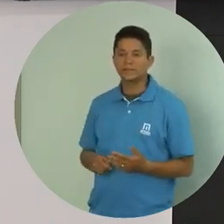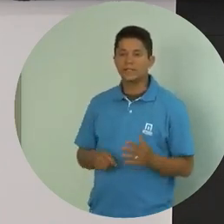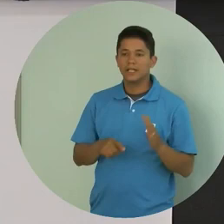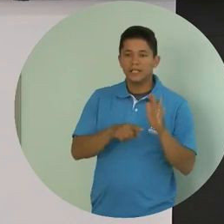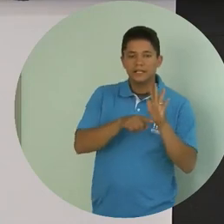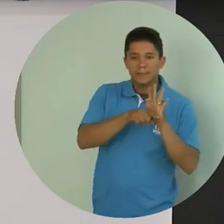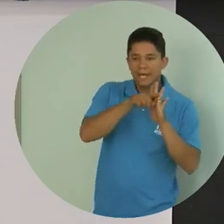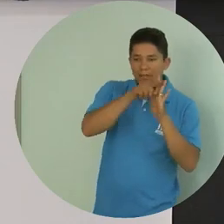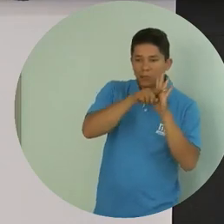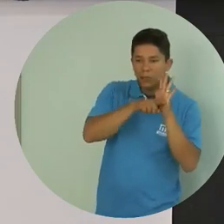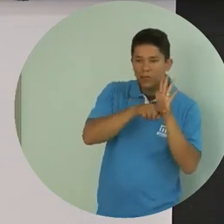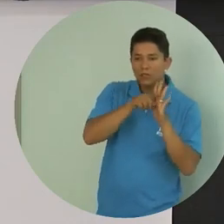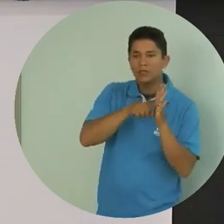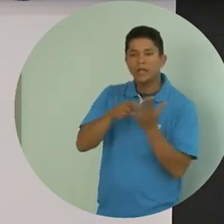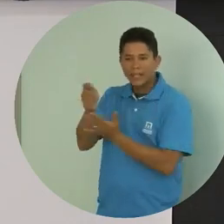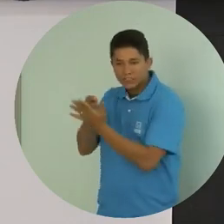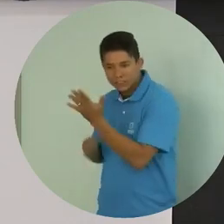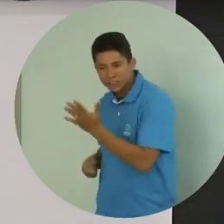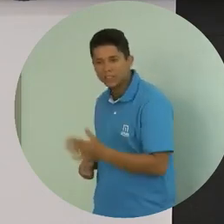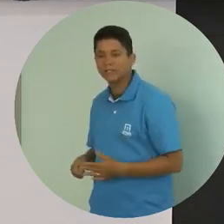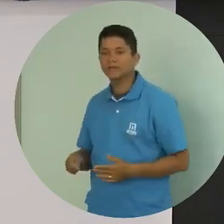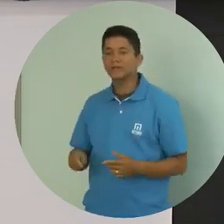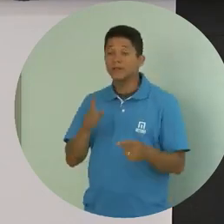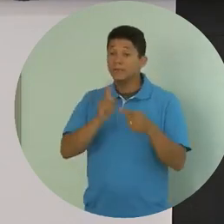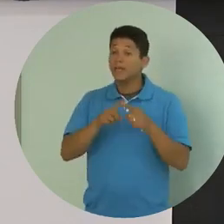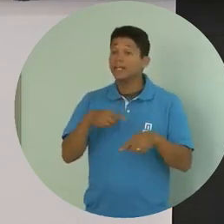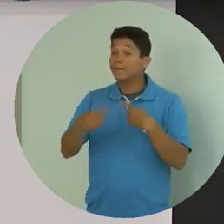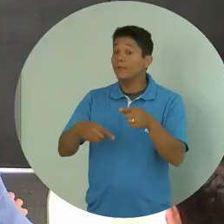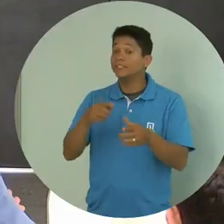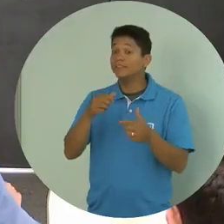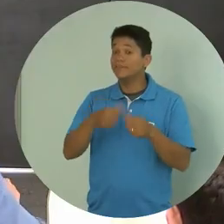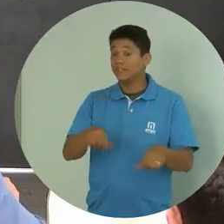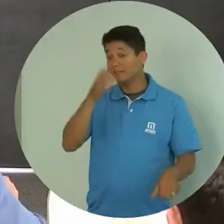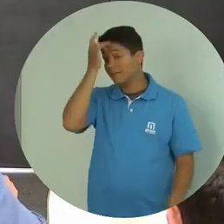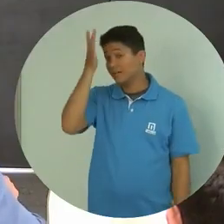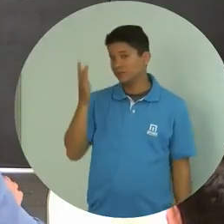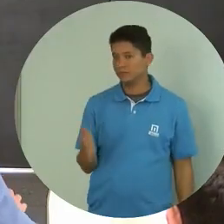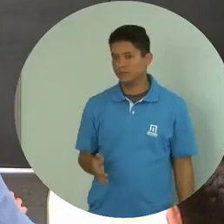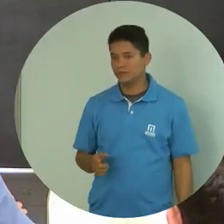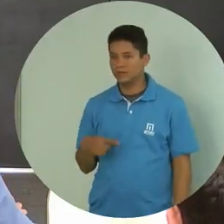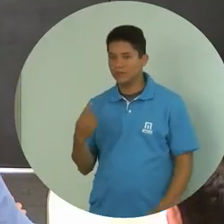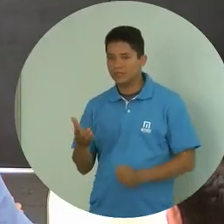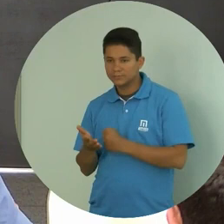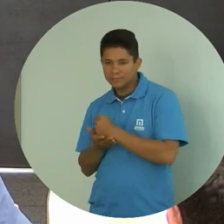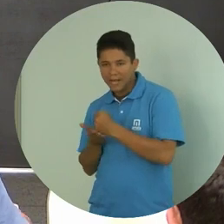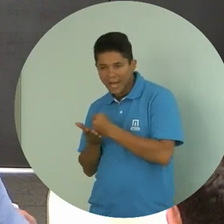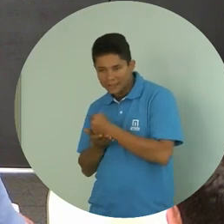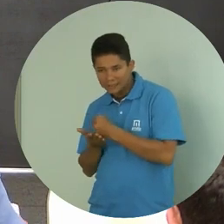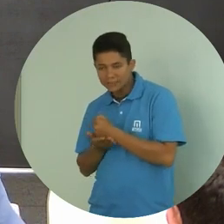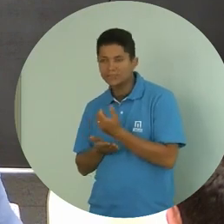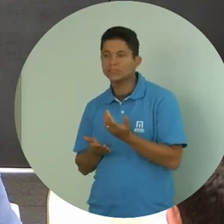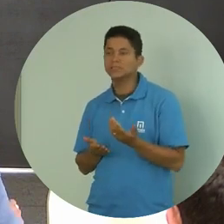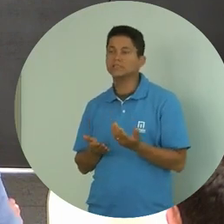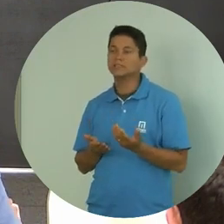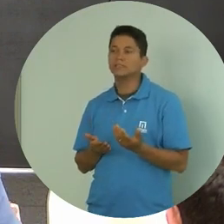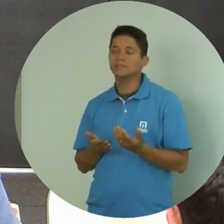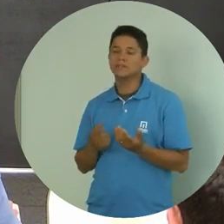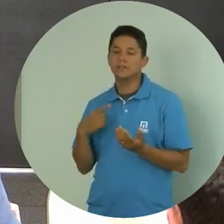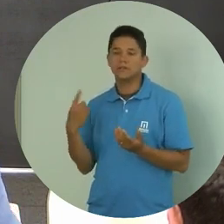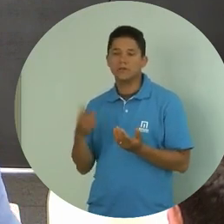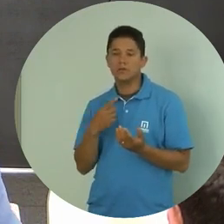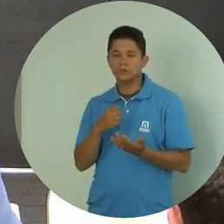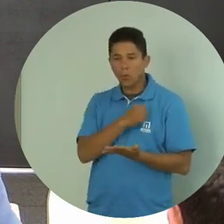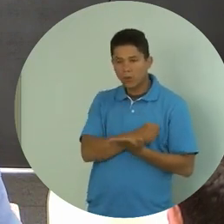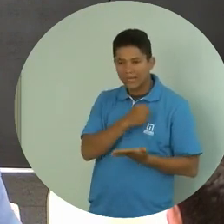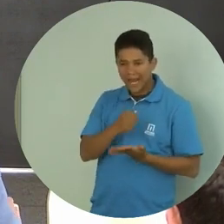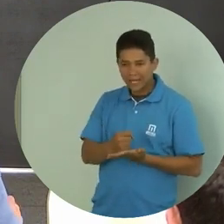Pluviometria, vamos registrar. Porque depois fica fácil. Então, toda a nossa base, e tanto o do nosso